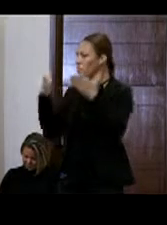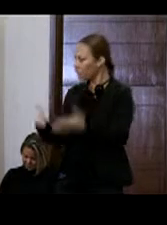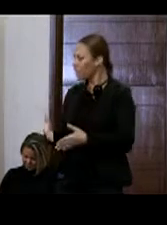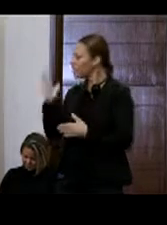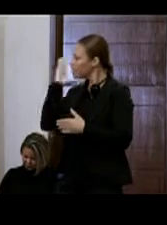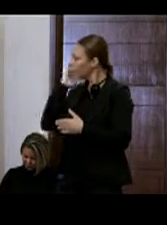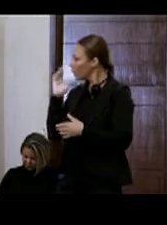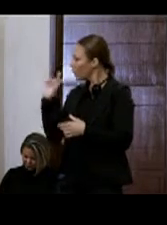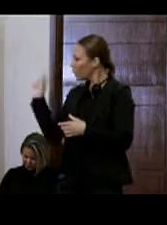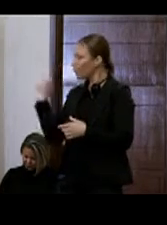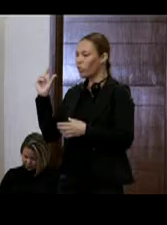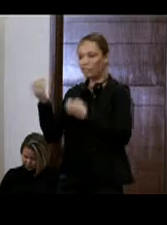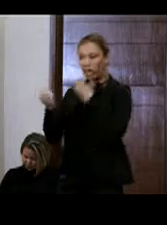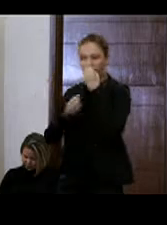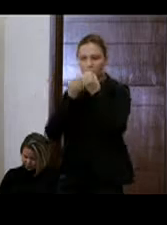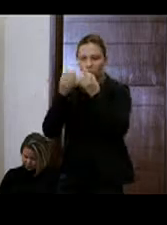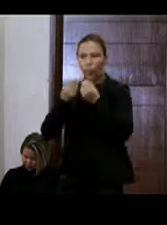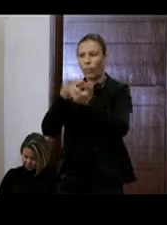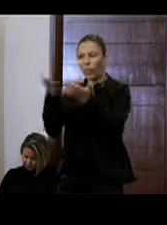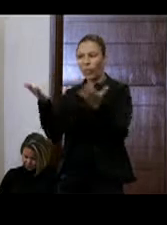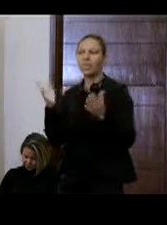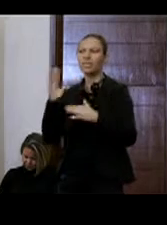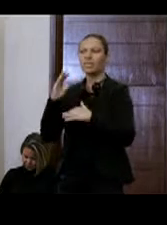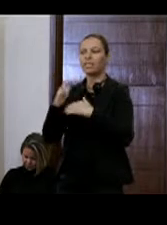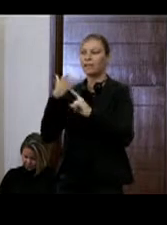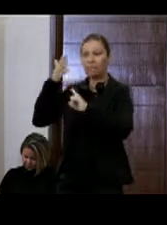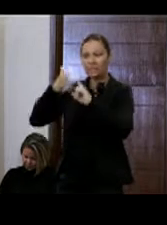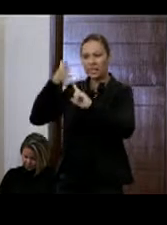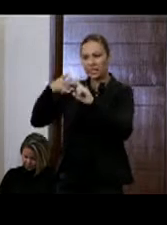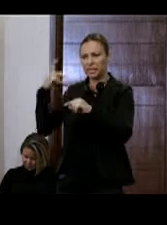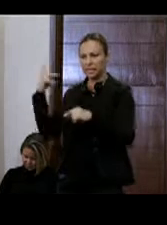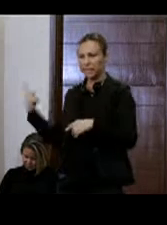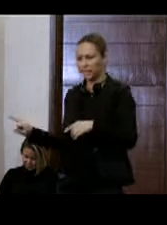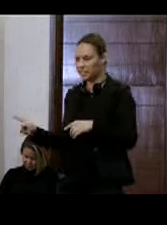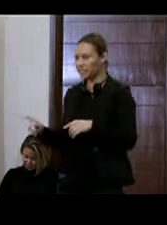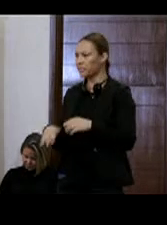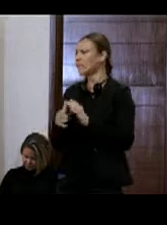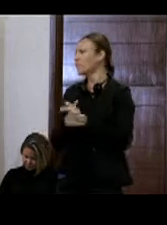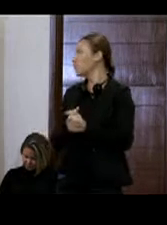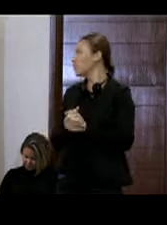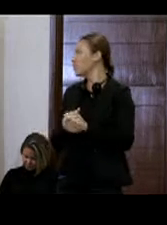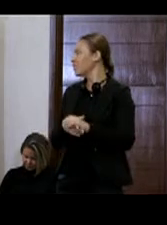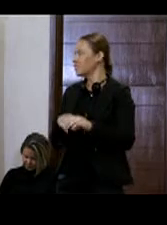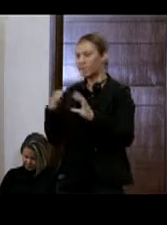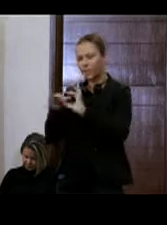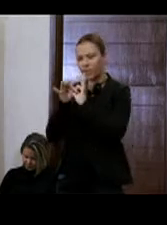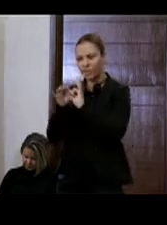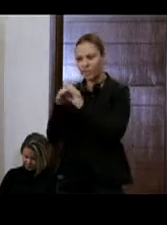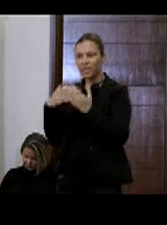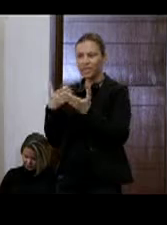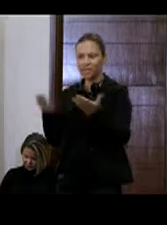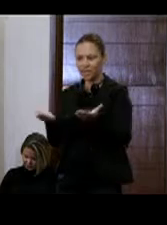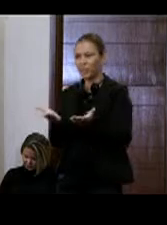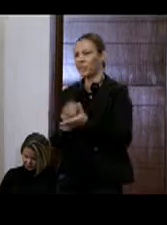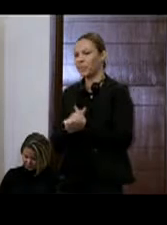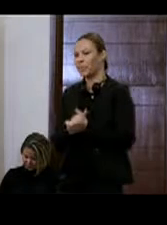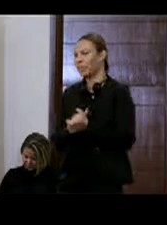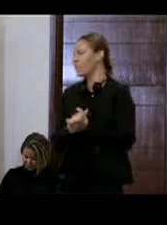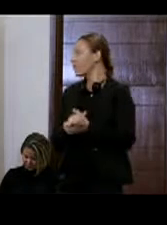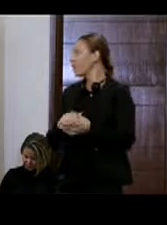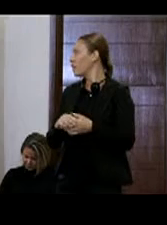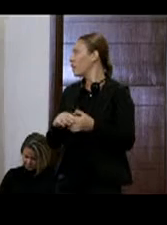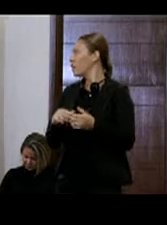que daqui a pouco você estará aí fazendo a sua palestra, né? E com muito gosto vamos ouvir, suponência, sim? Graças.